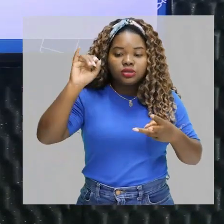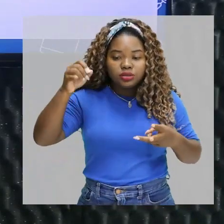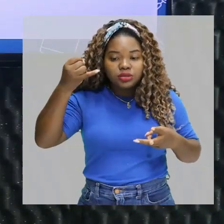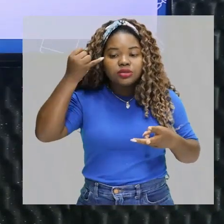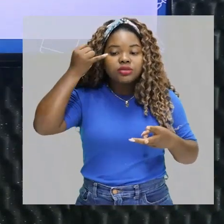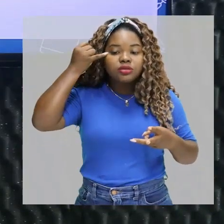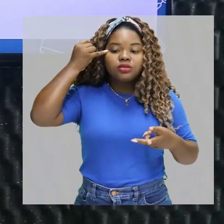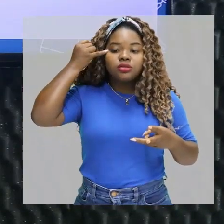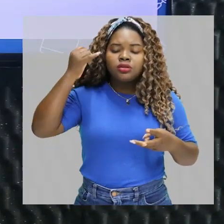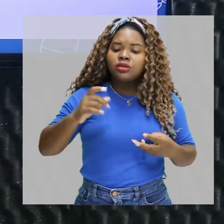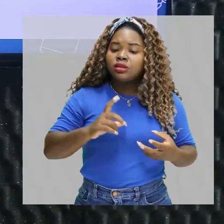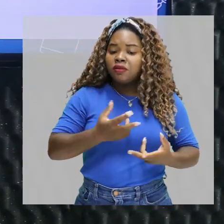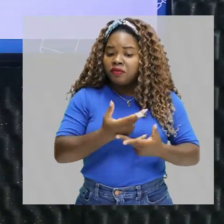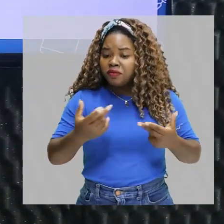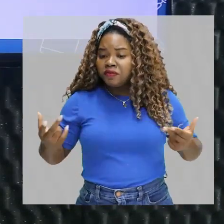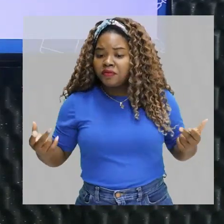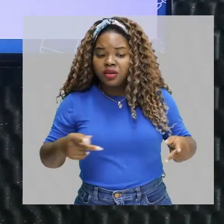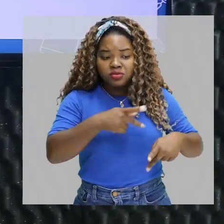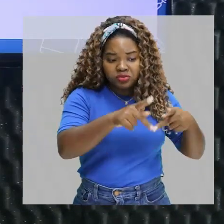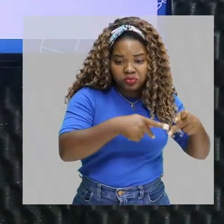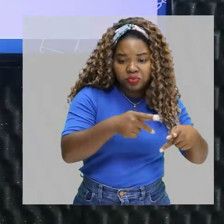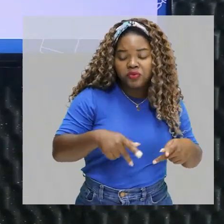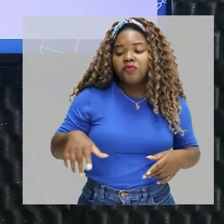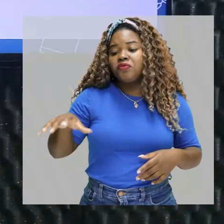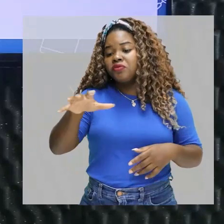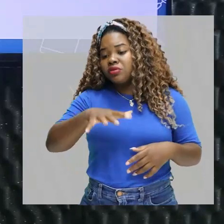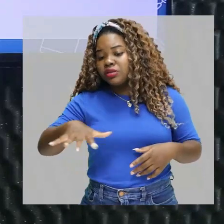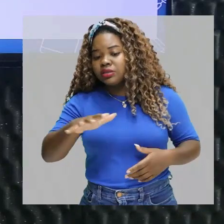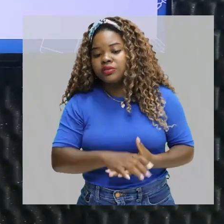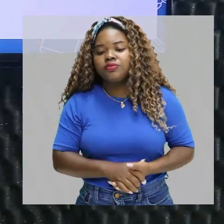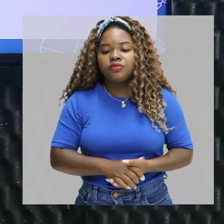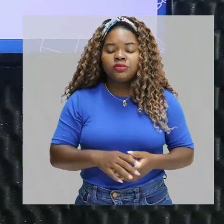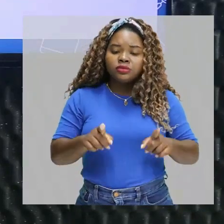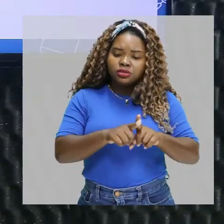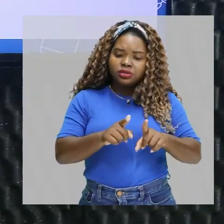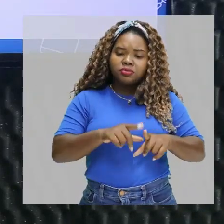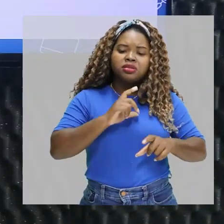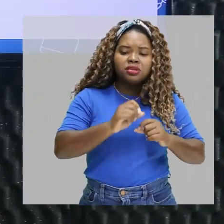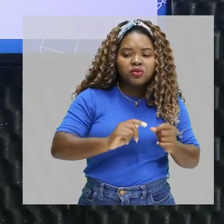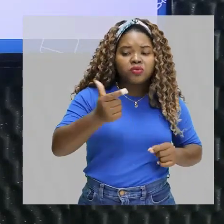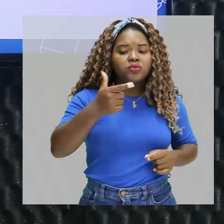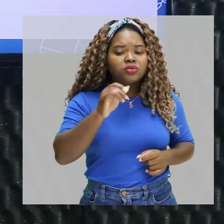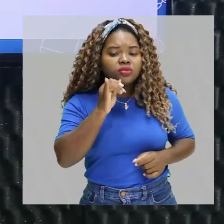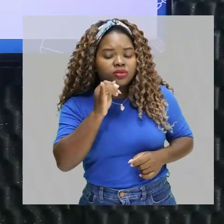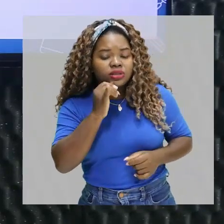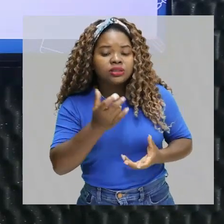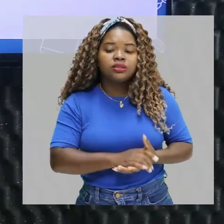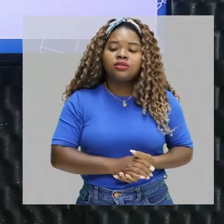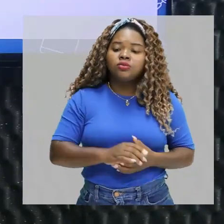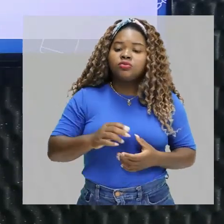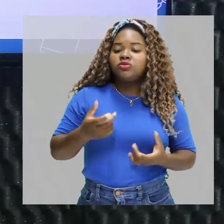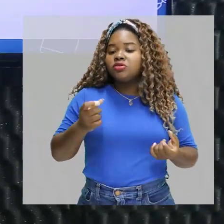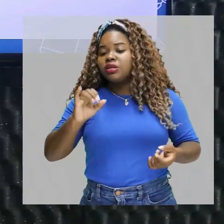tem um mundo ali naquele espaço Tá certo um outro exemplo de cidade que os molita Nova York também por exemplo tá em São Paulo Então ela tem um grande